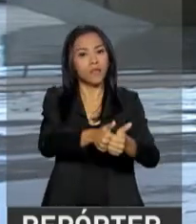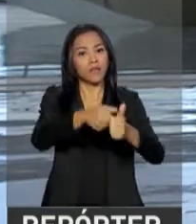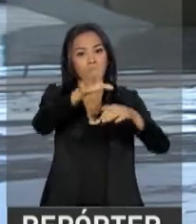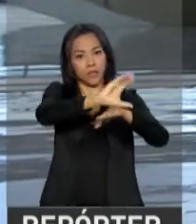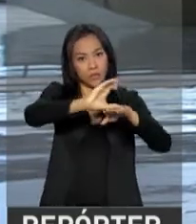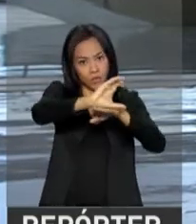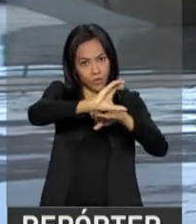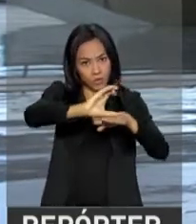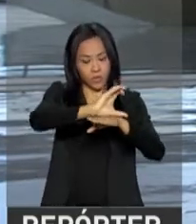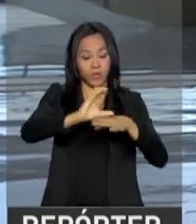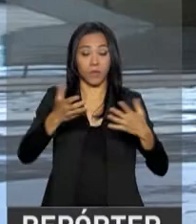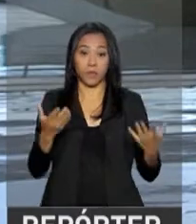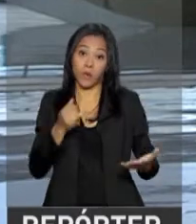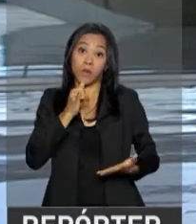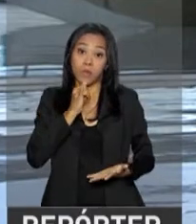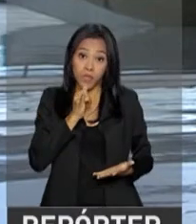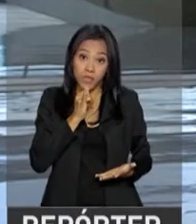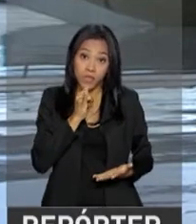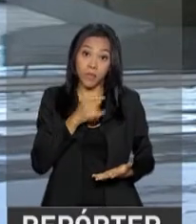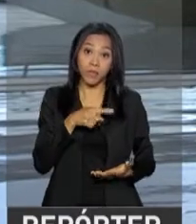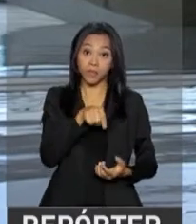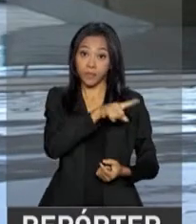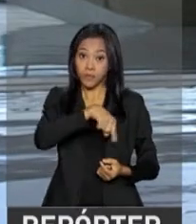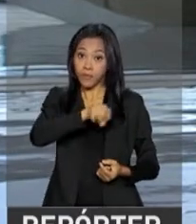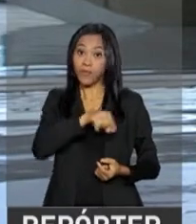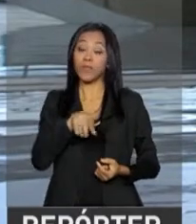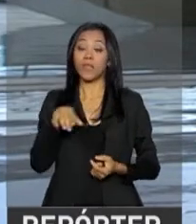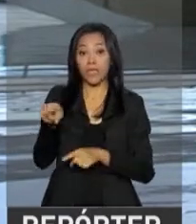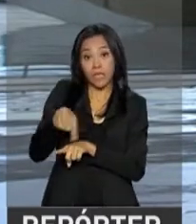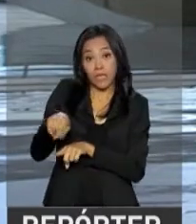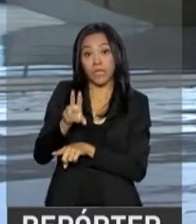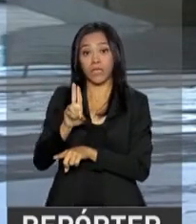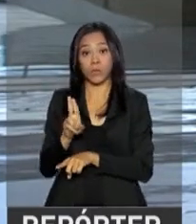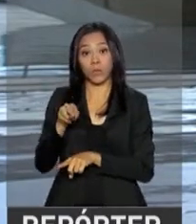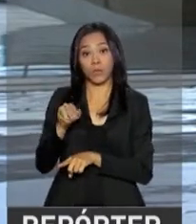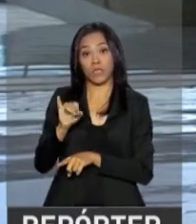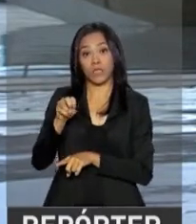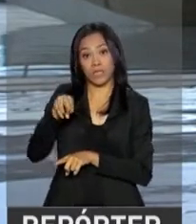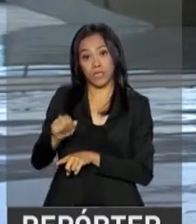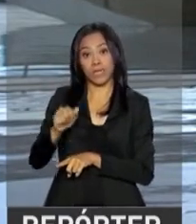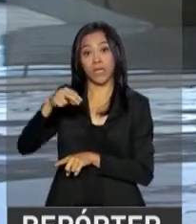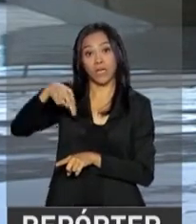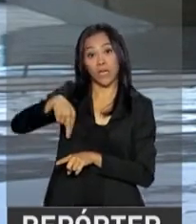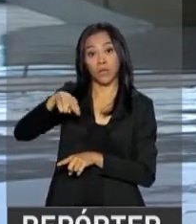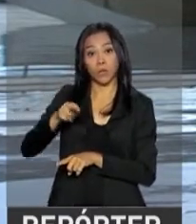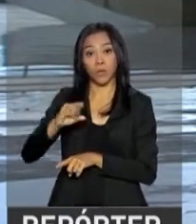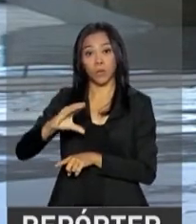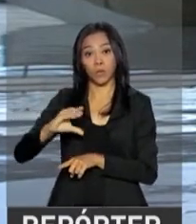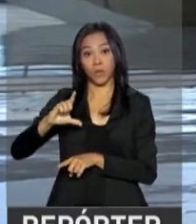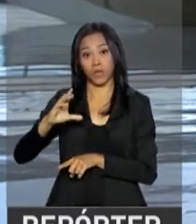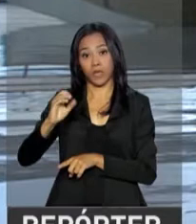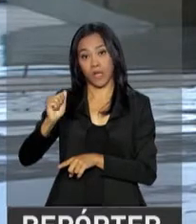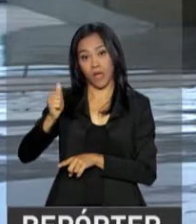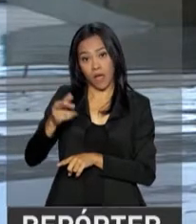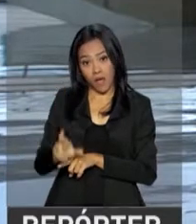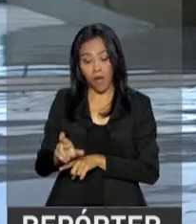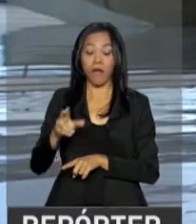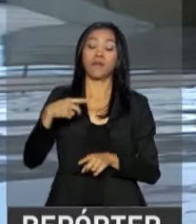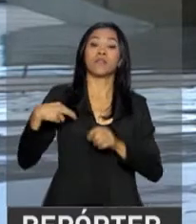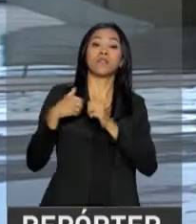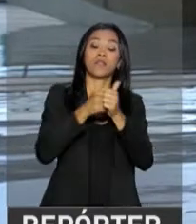nacional no caso o exemplo das usinas nucleares a energia nuclear pela constituição brasileira